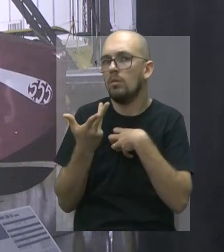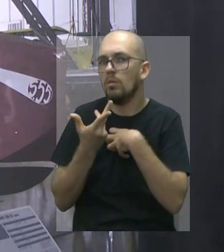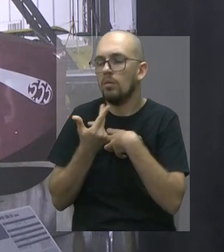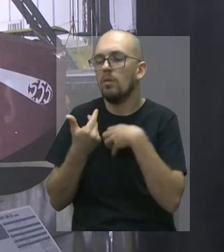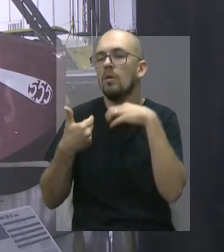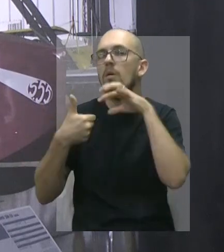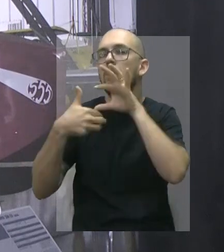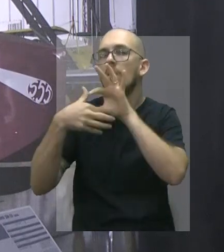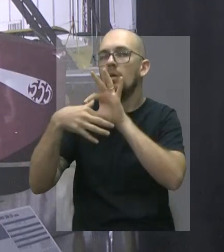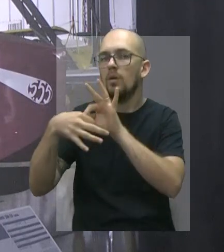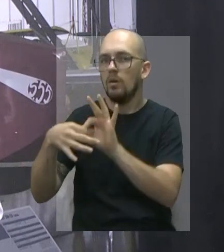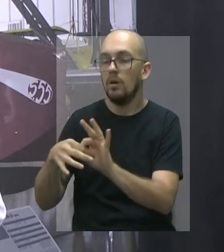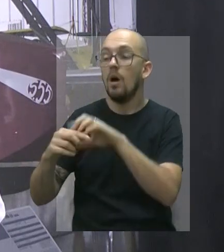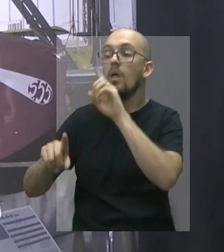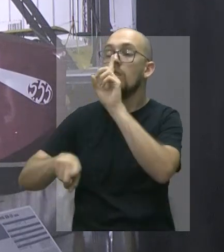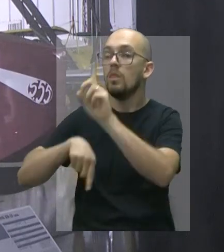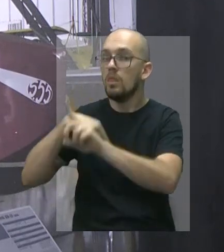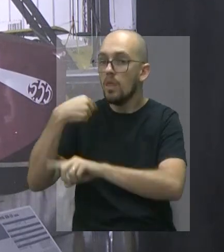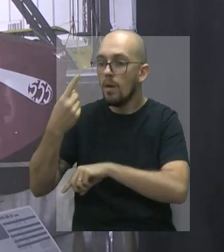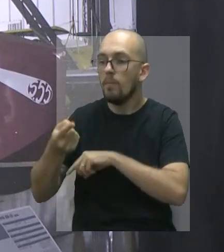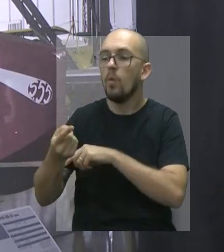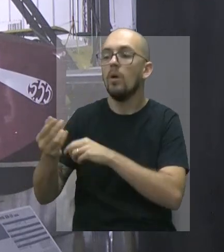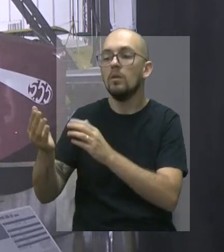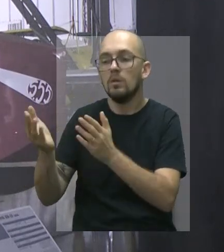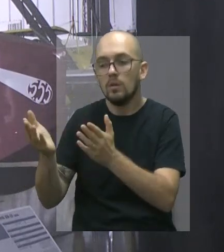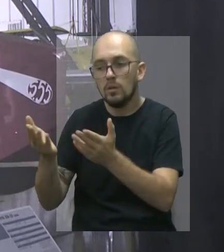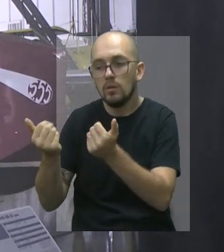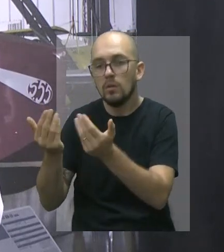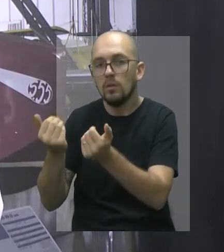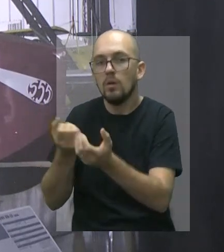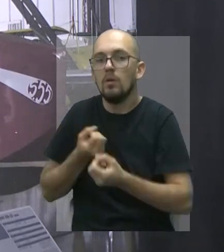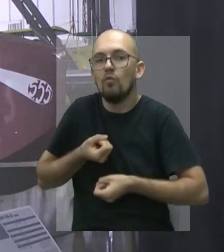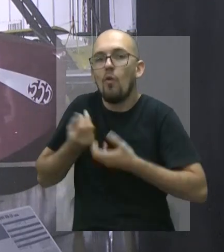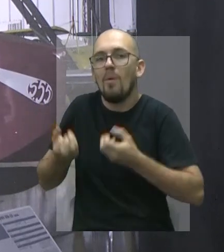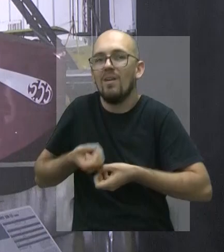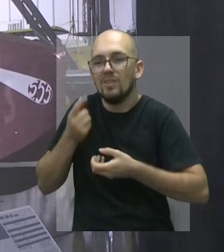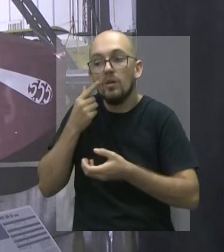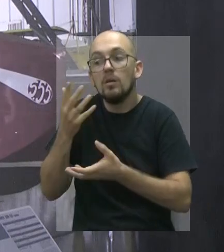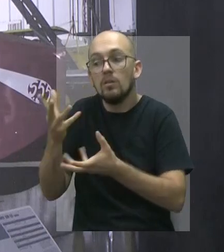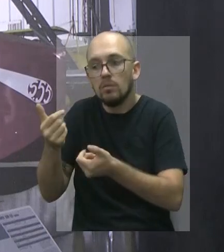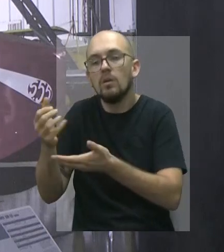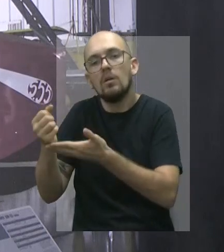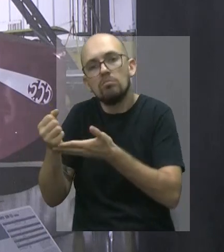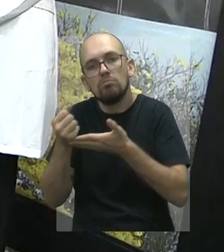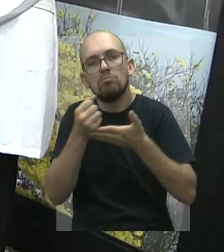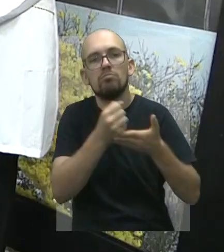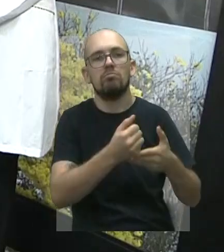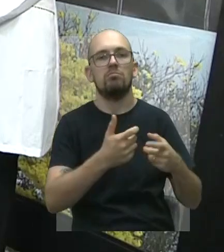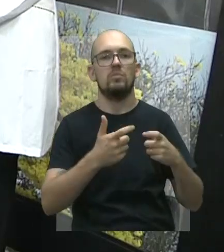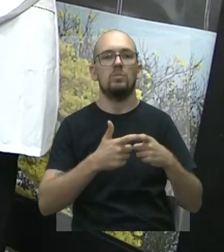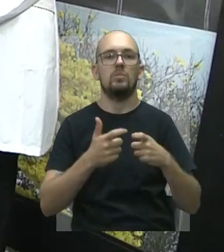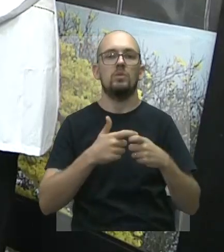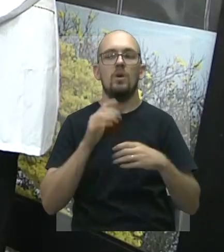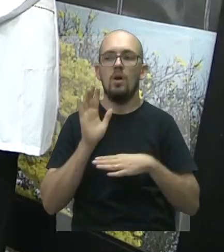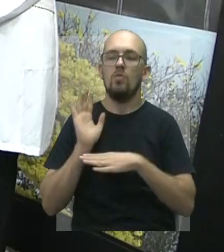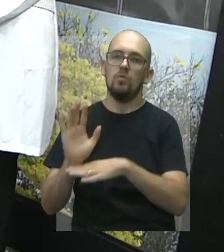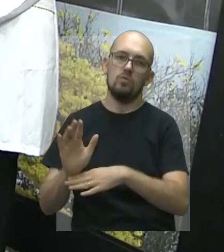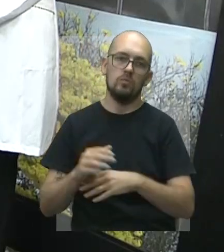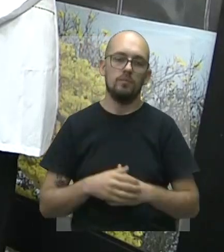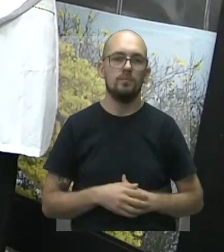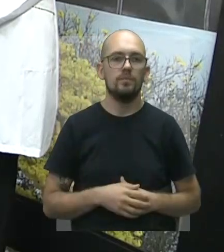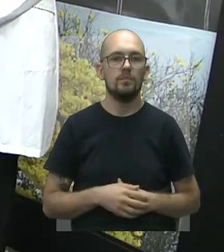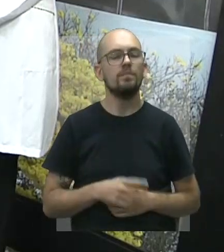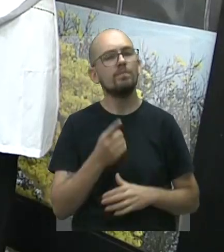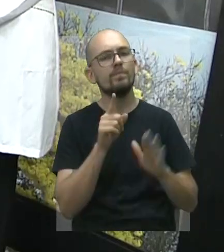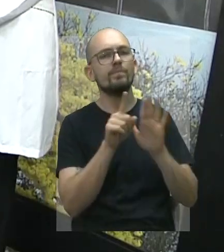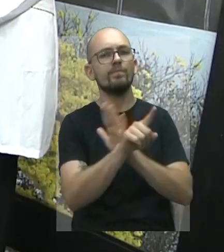e, a partir disso, tentar tirar essa informação para poder oferecer ajuda. Doutora, pela experiência que a senhora tem na Santa Casa